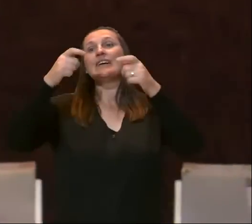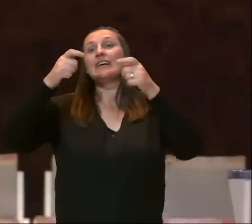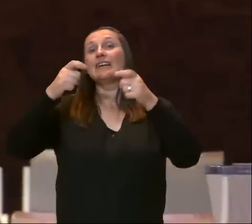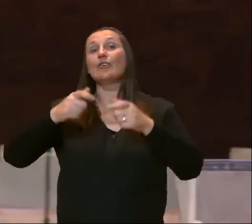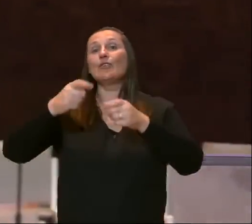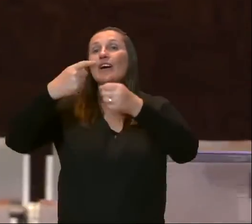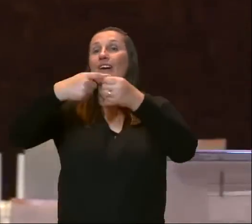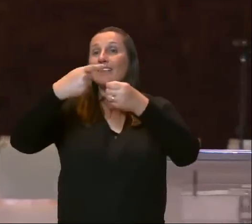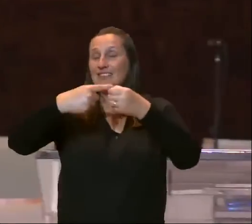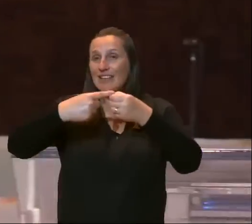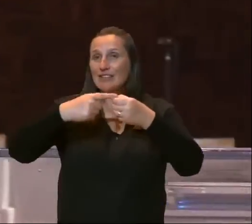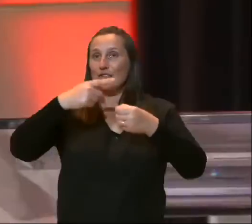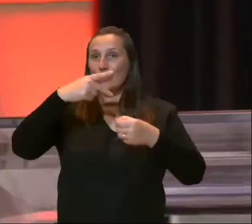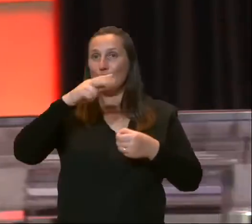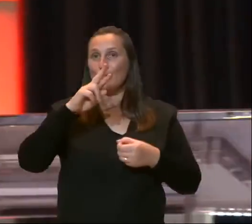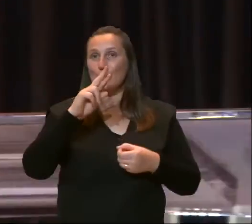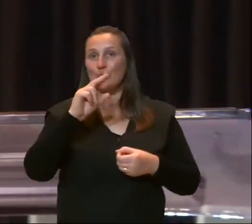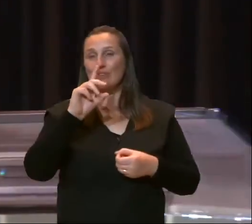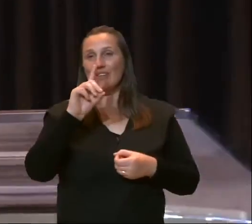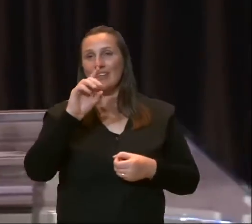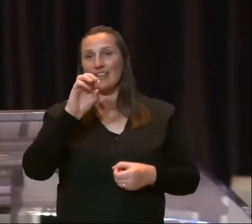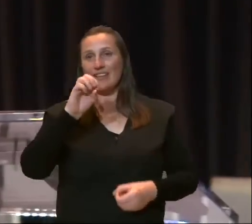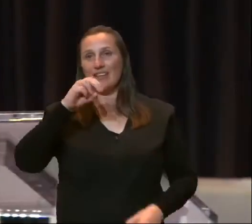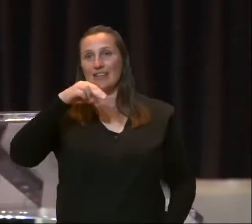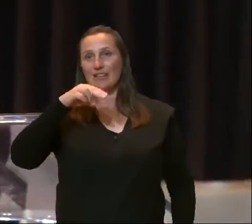tem mais ucraniano aí no Brasil.